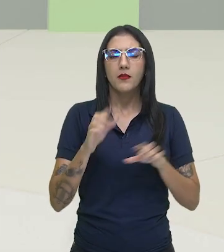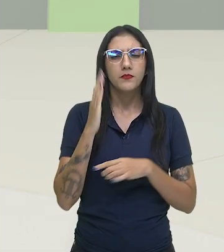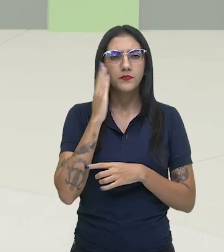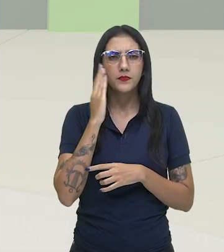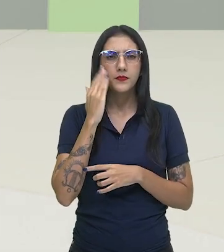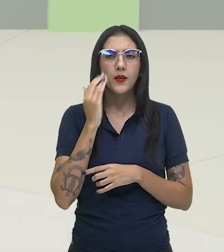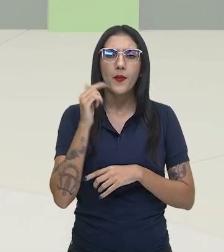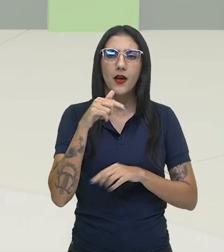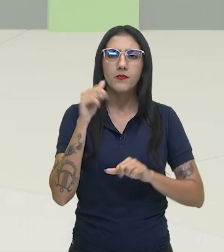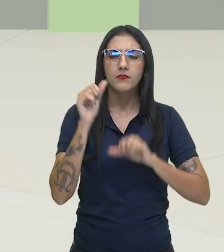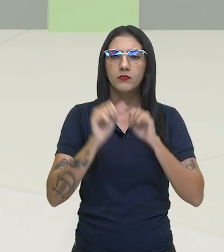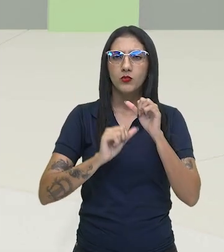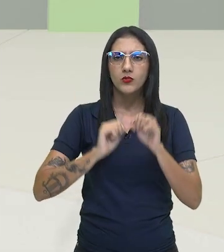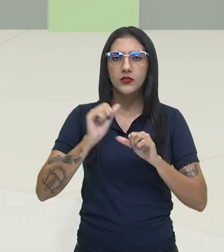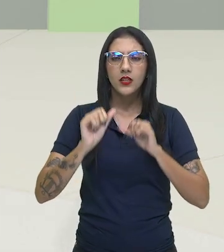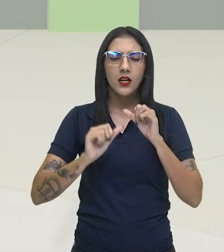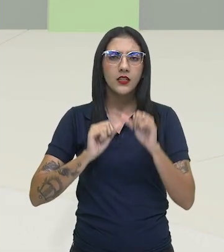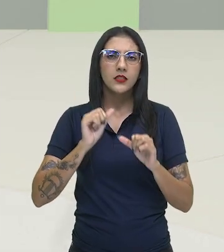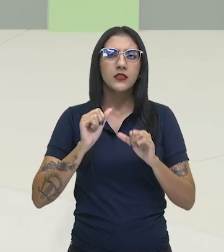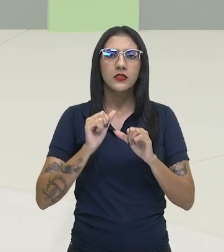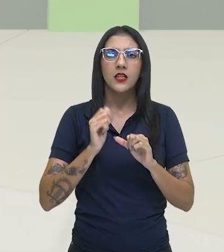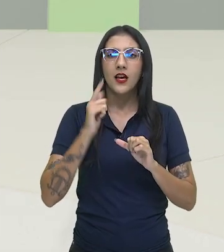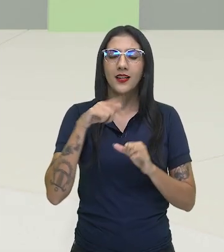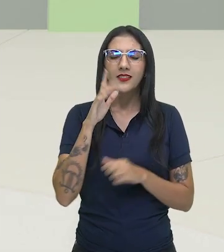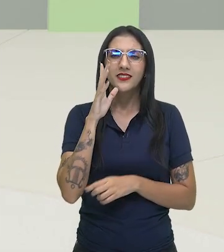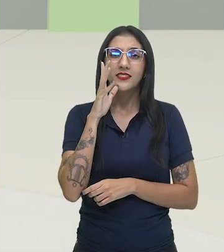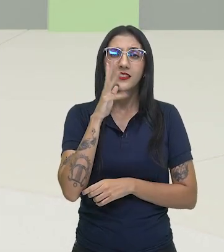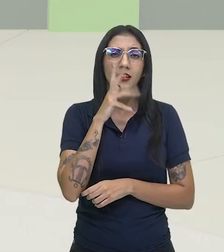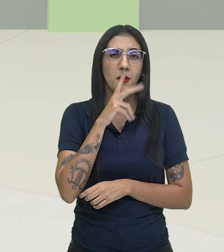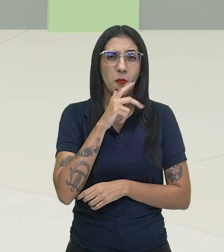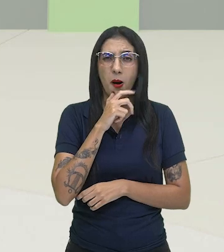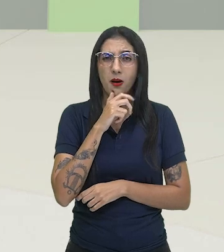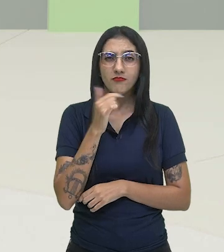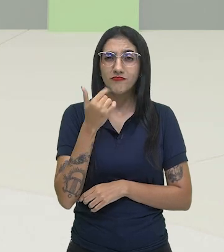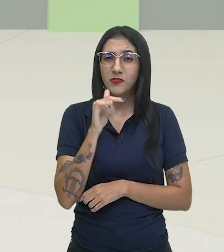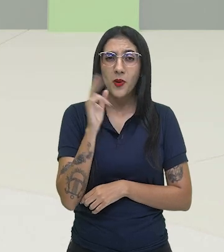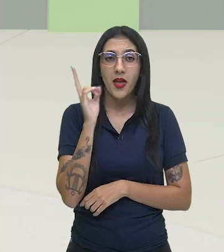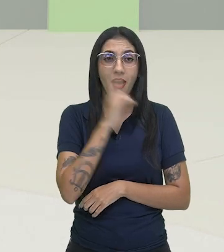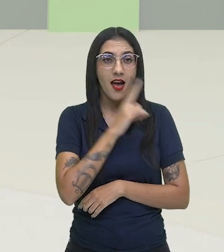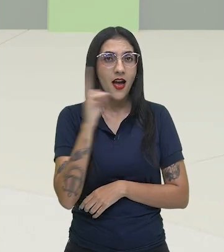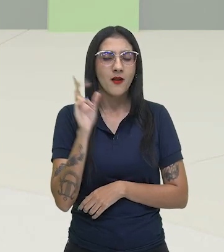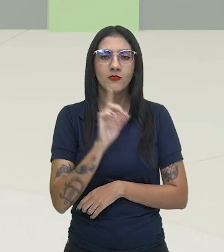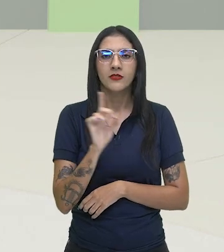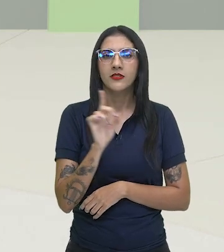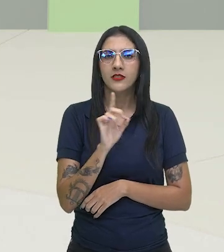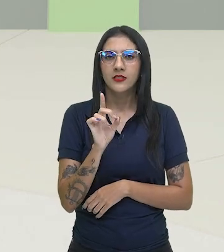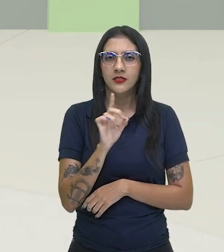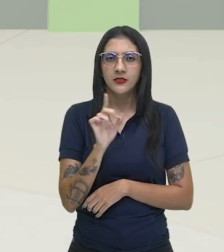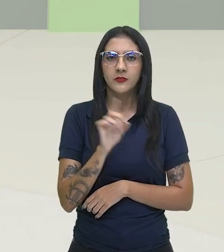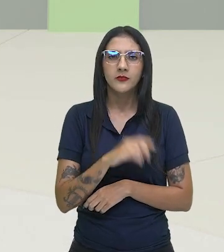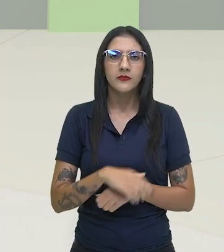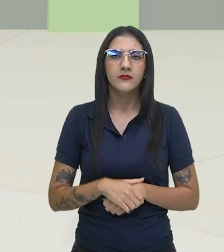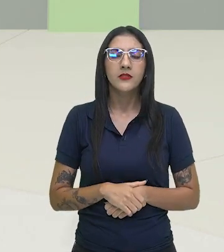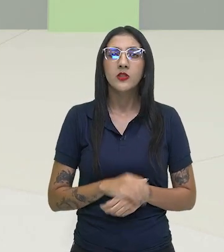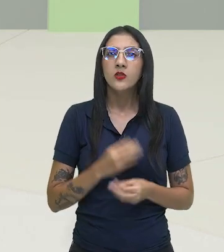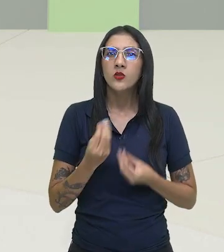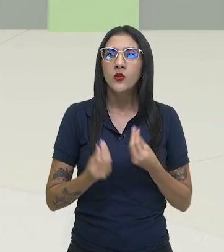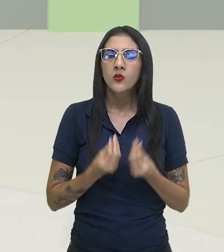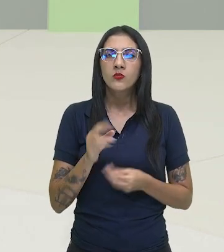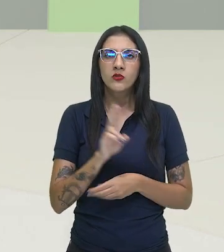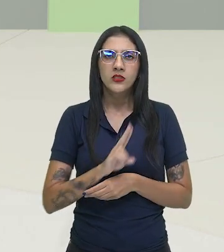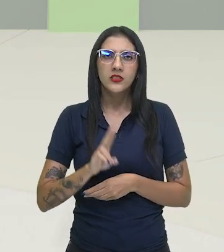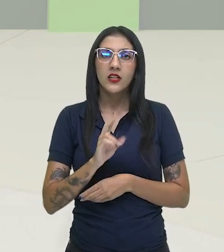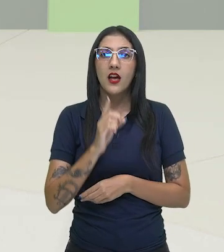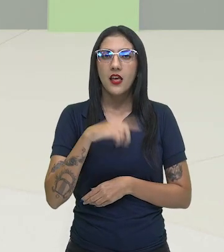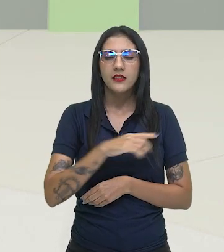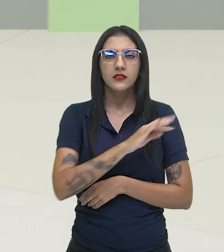mudança aí que ocorre, ela é lenta, ela não é muito rápida, mas ela acontece. E essa técnica,